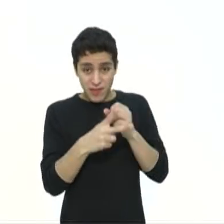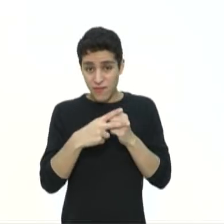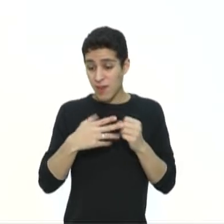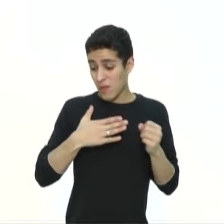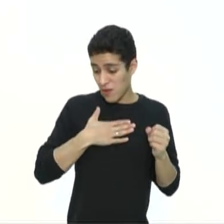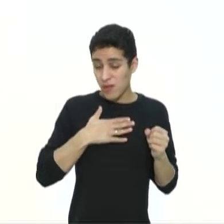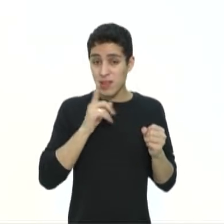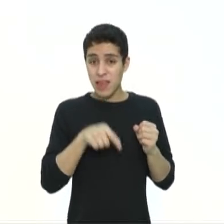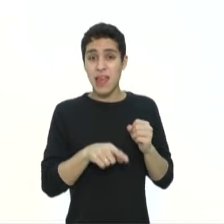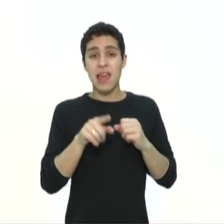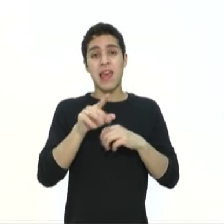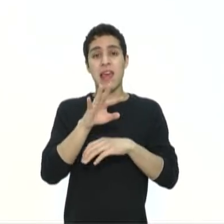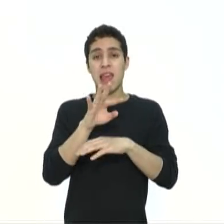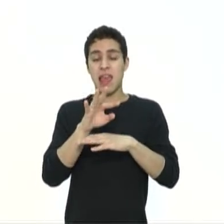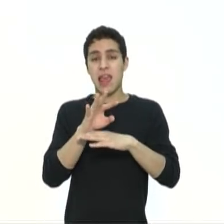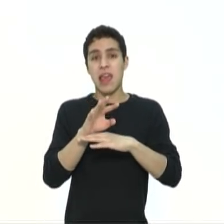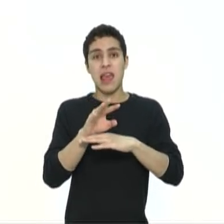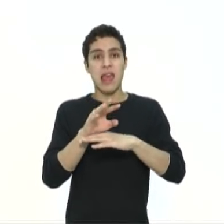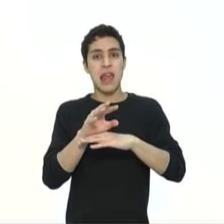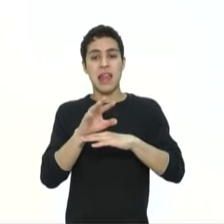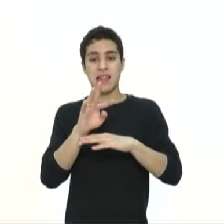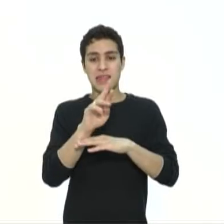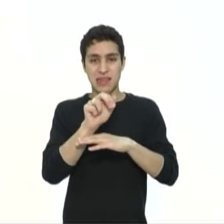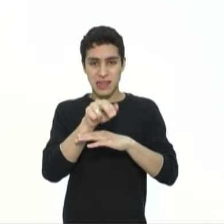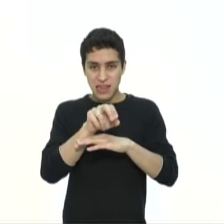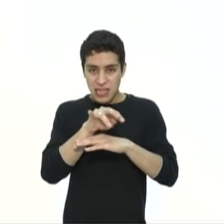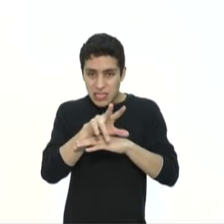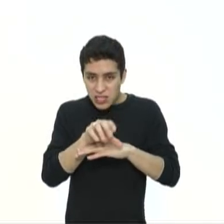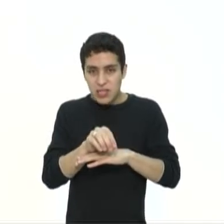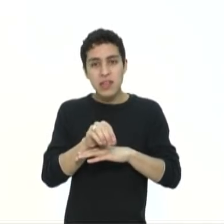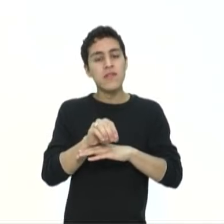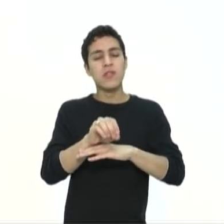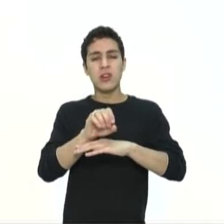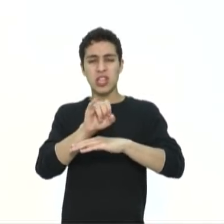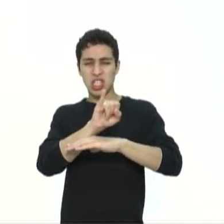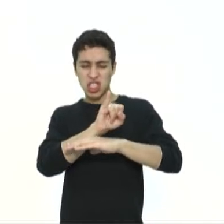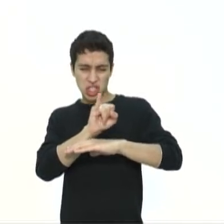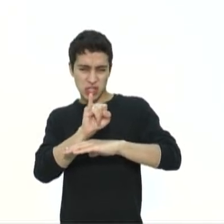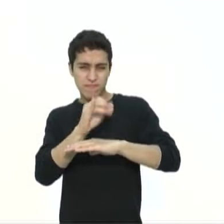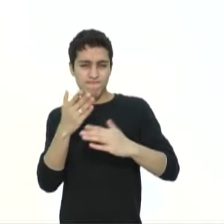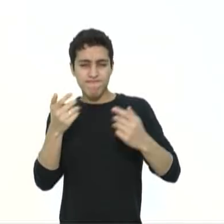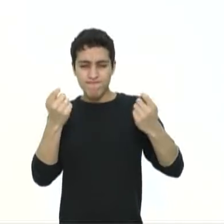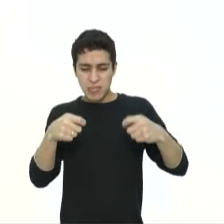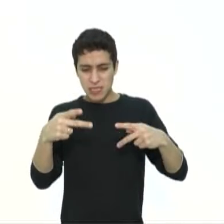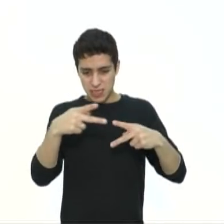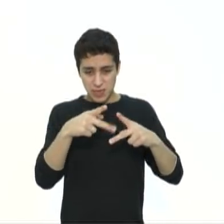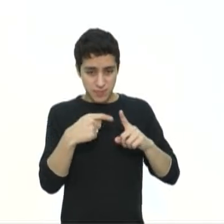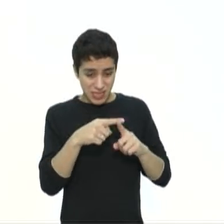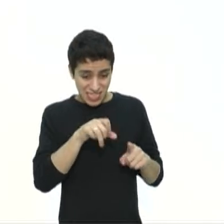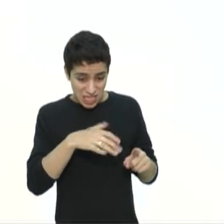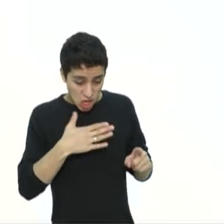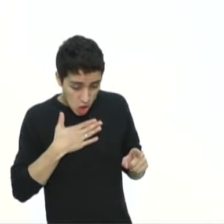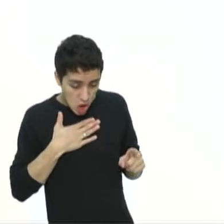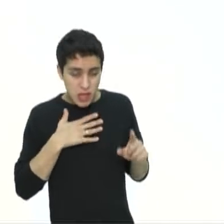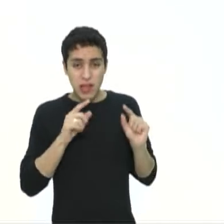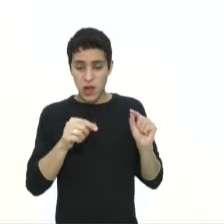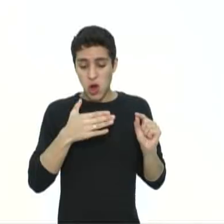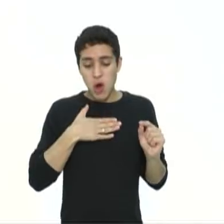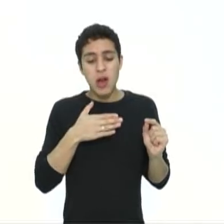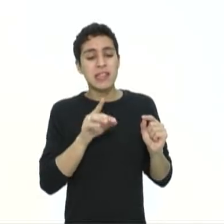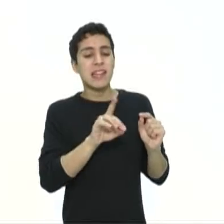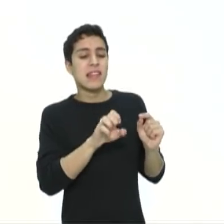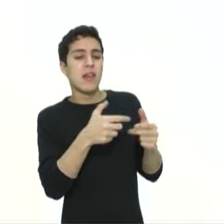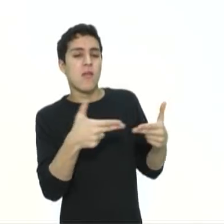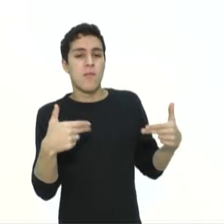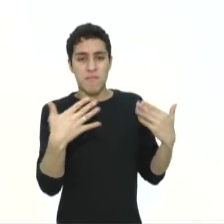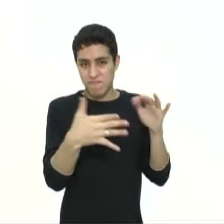gostar é transitivo indireto, ou seja, seu objeto pede o uso de uma preposição, porque quem gosta, gosta de